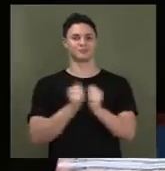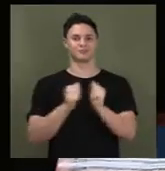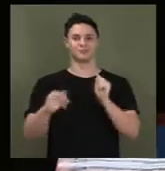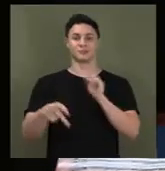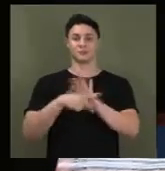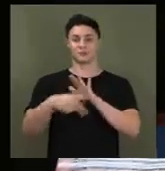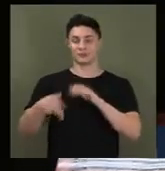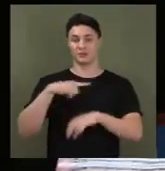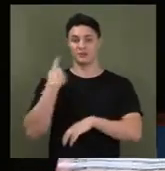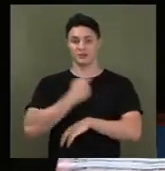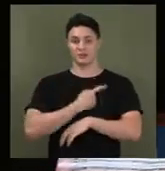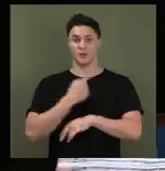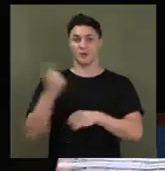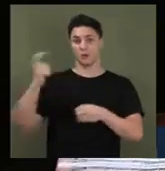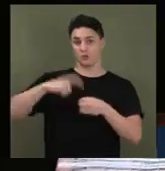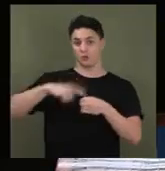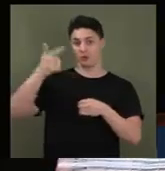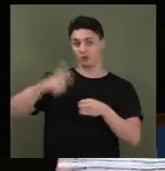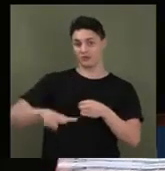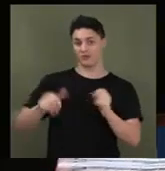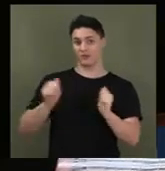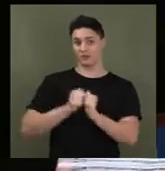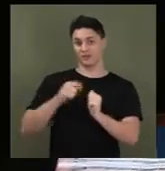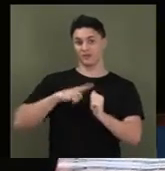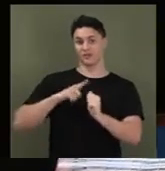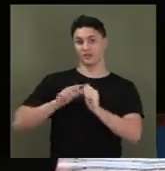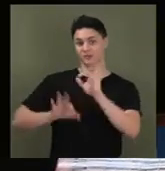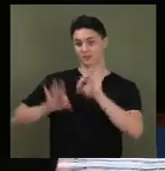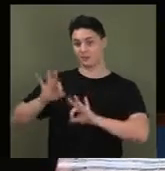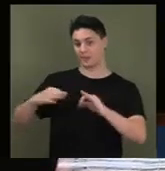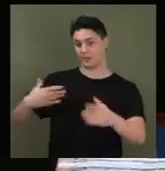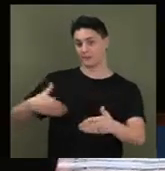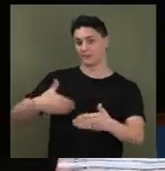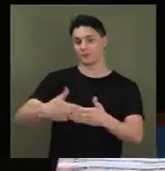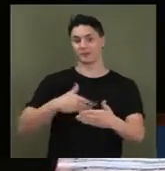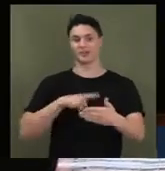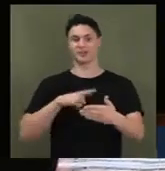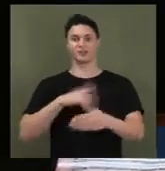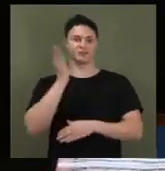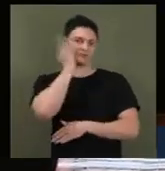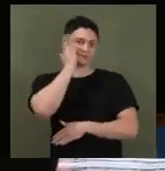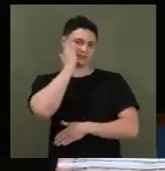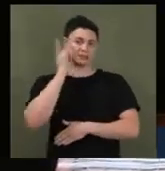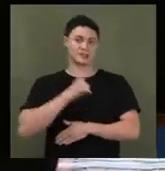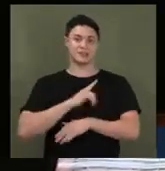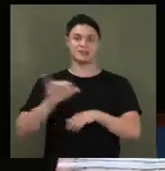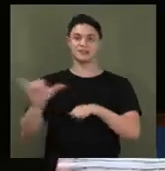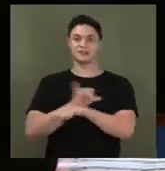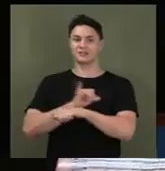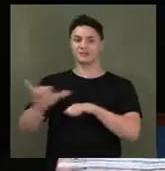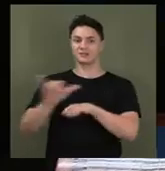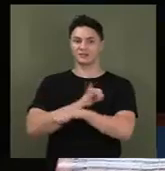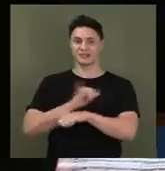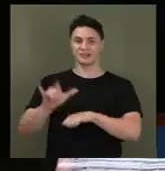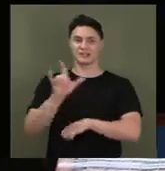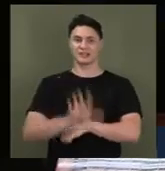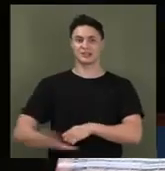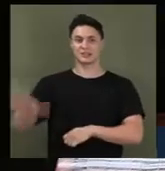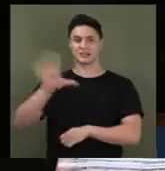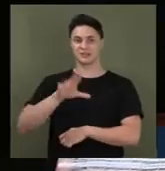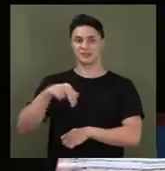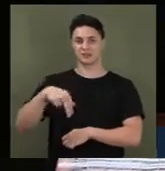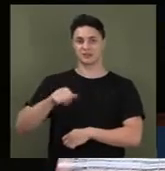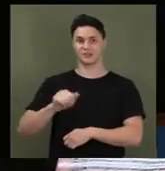levantando novamente o nosso Estado, restabelecendo sua posição estratégica no cenário nacional e